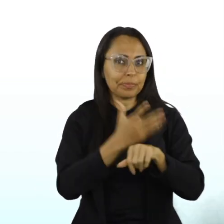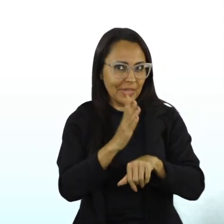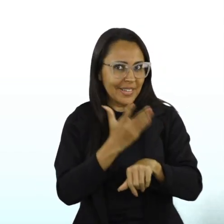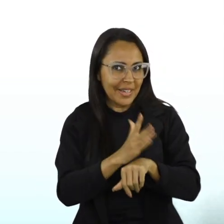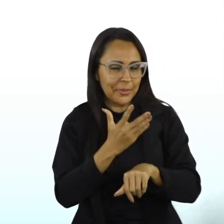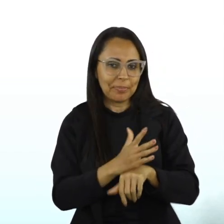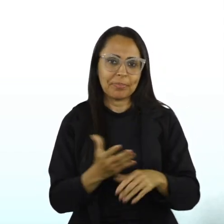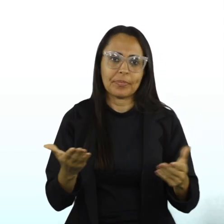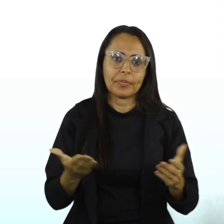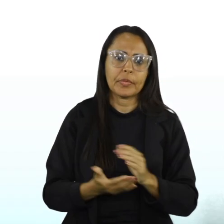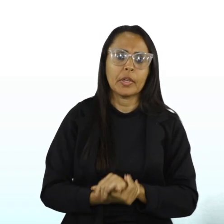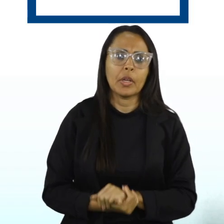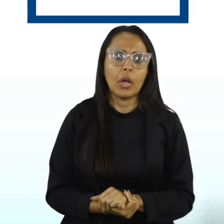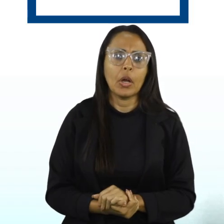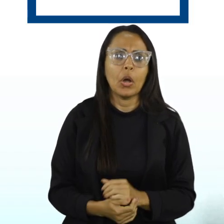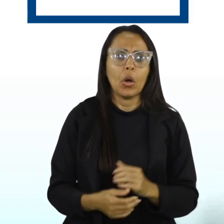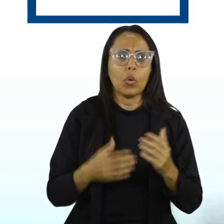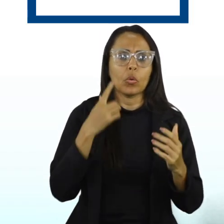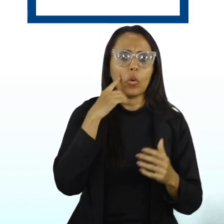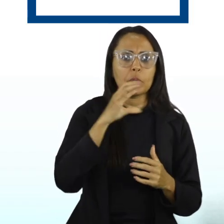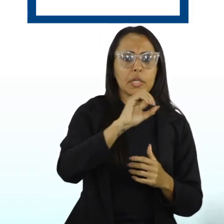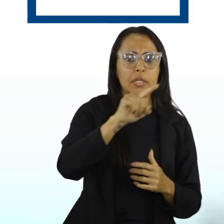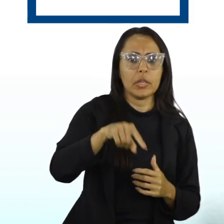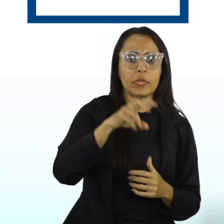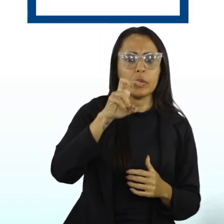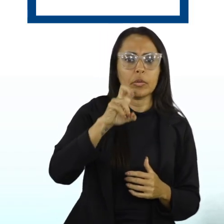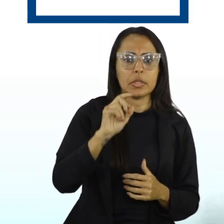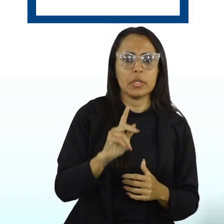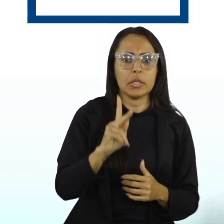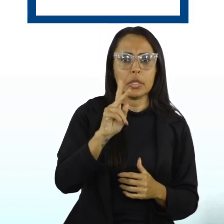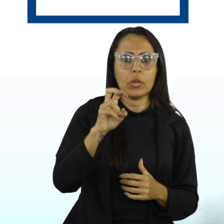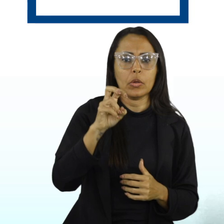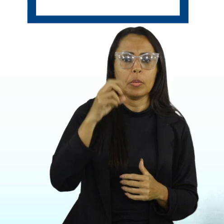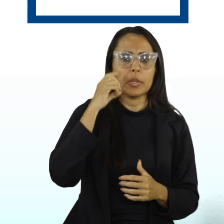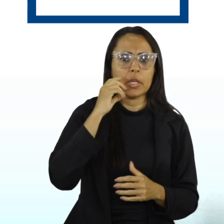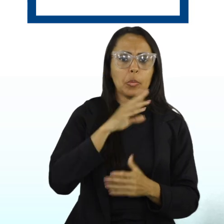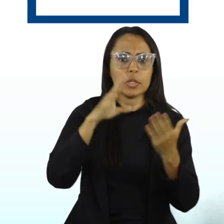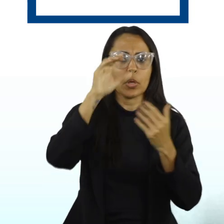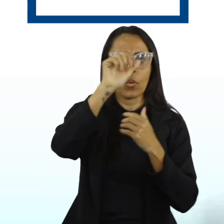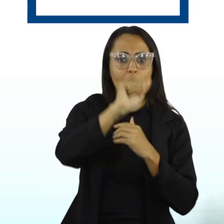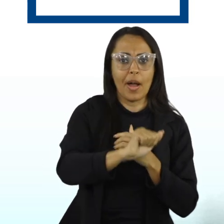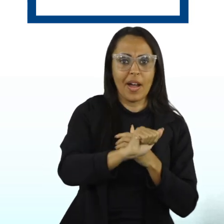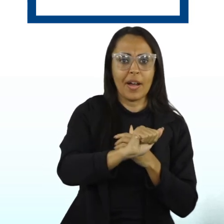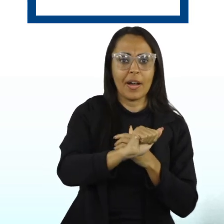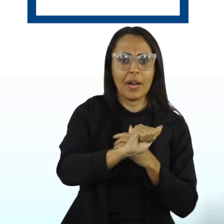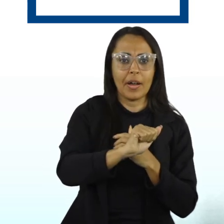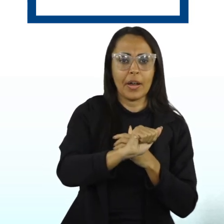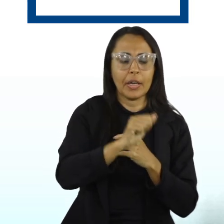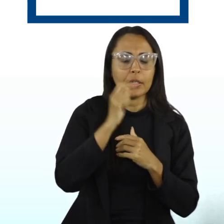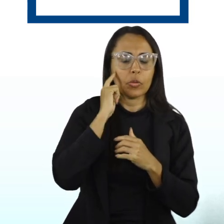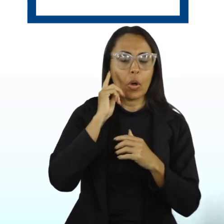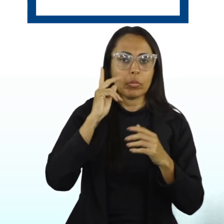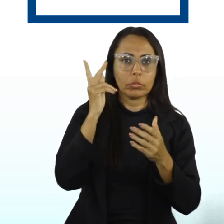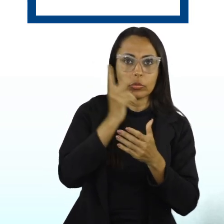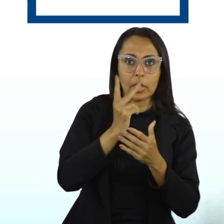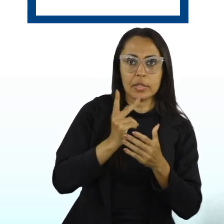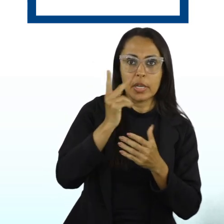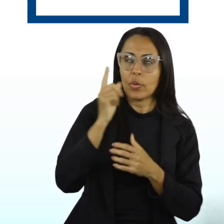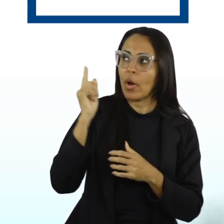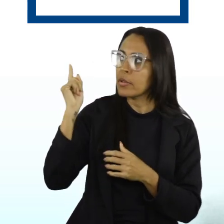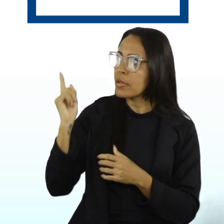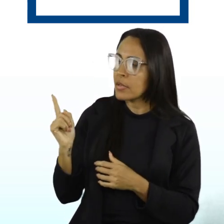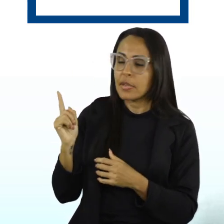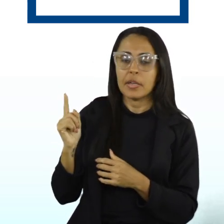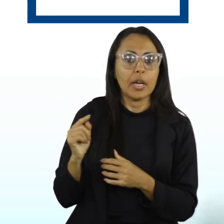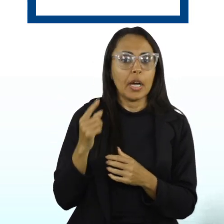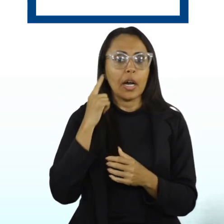funciona? Vamos lá. Um corpo tem massa 0,5 kg e está na posição A, vide a figura. E